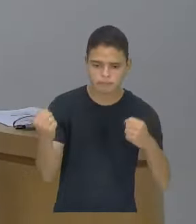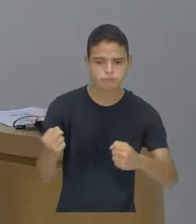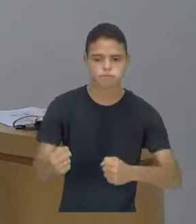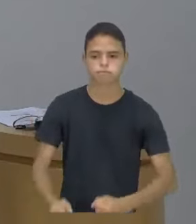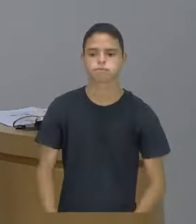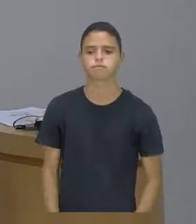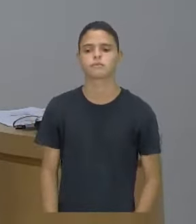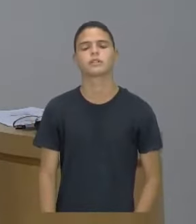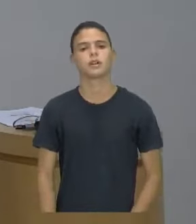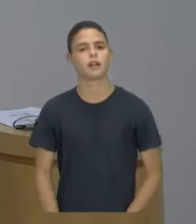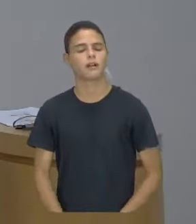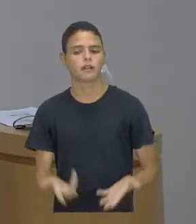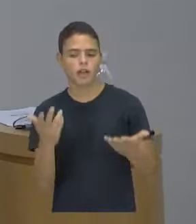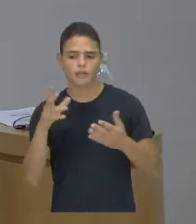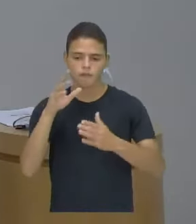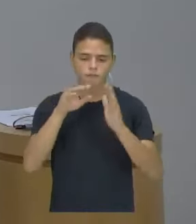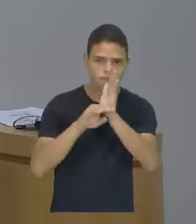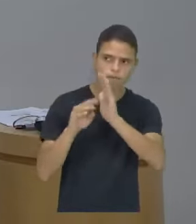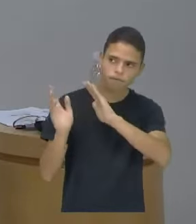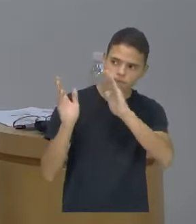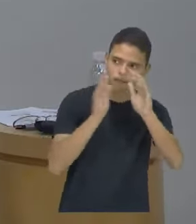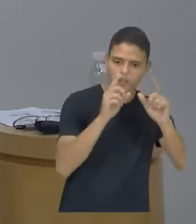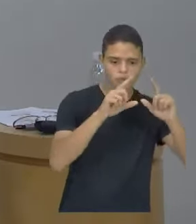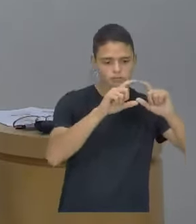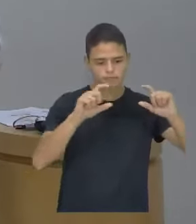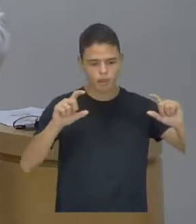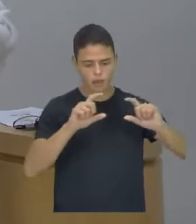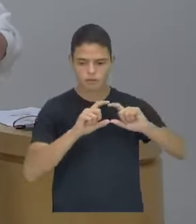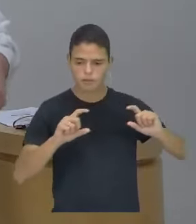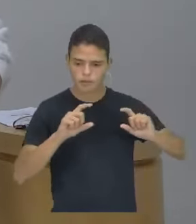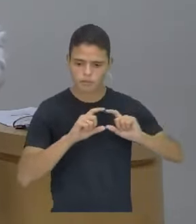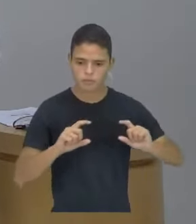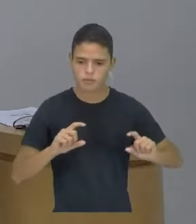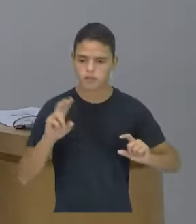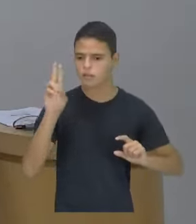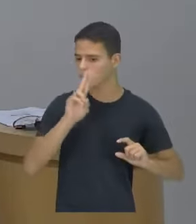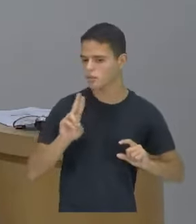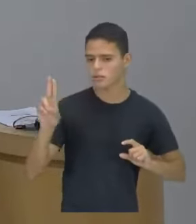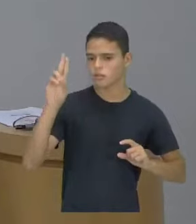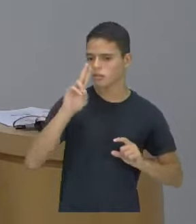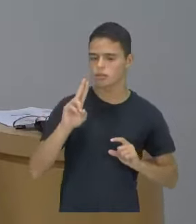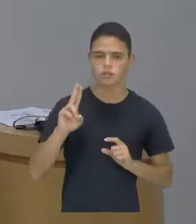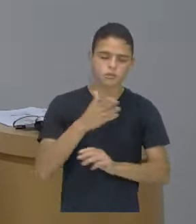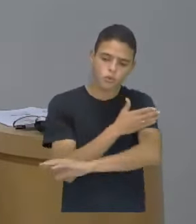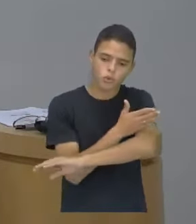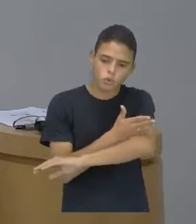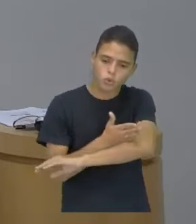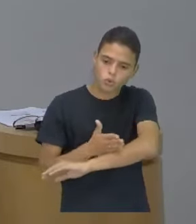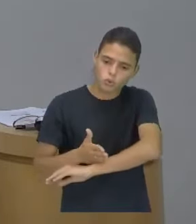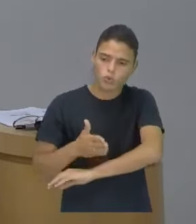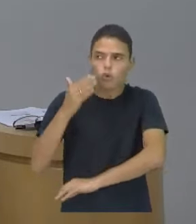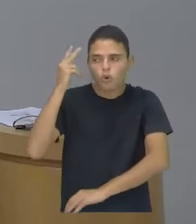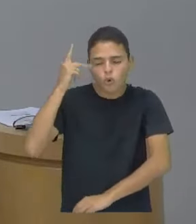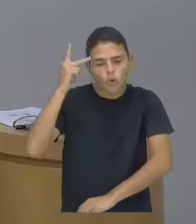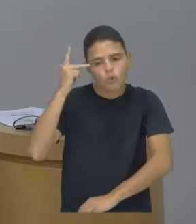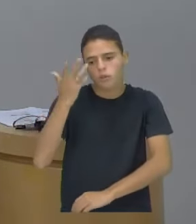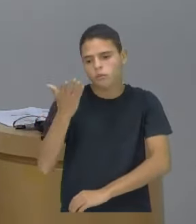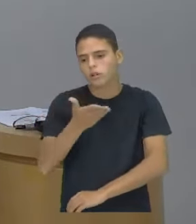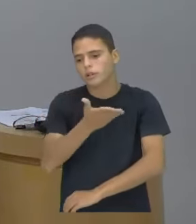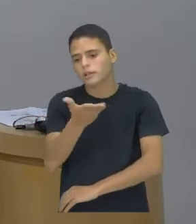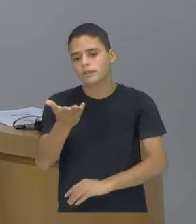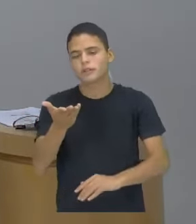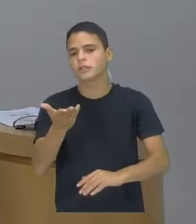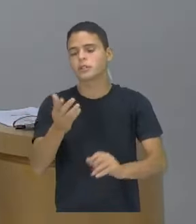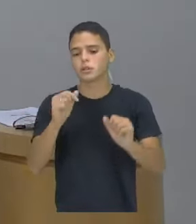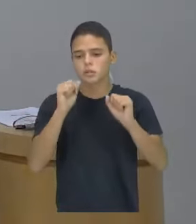então vídeos... aí legendados, com nativos, serão utilizados bastante aqui nas nossas aulas. E é sempre bom que você possa fazer isso